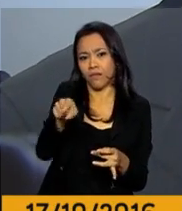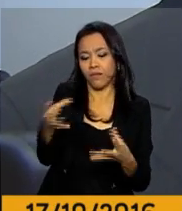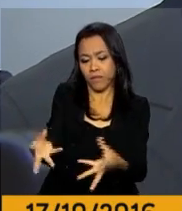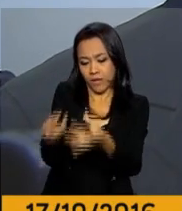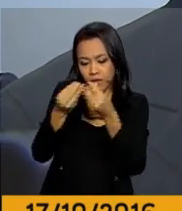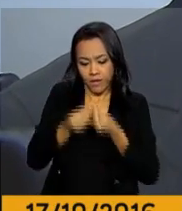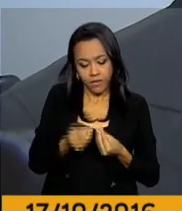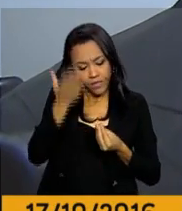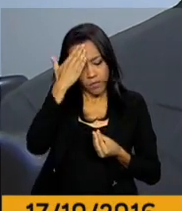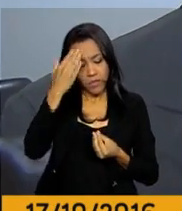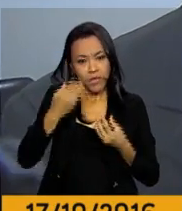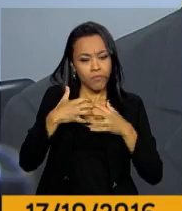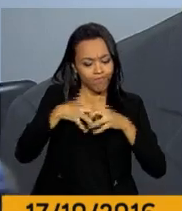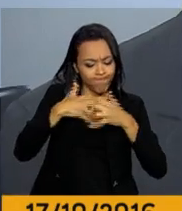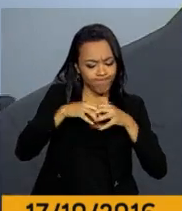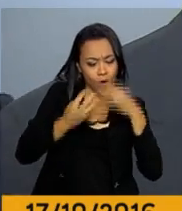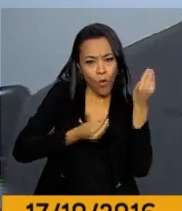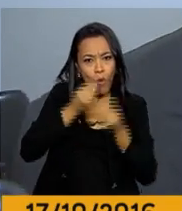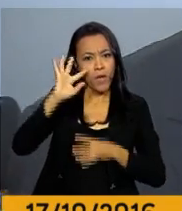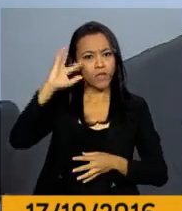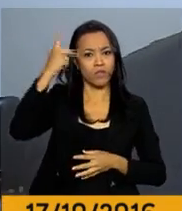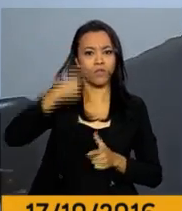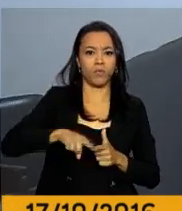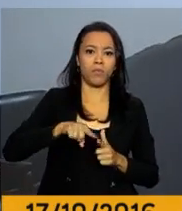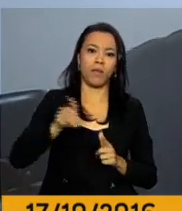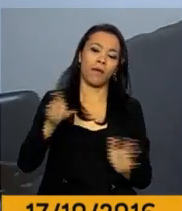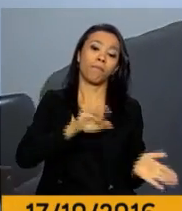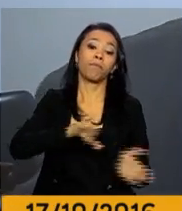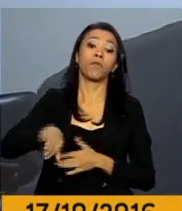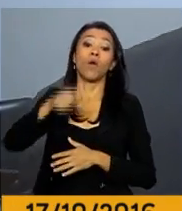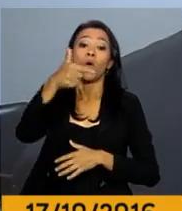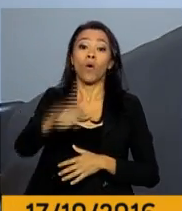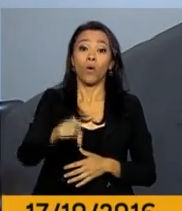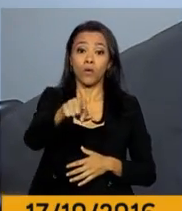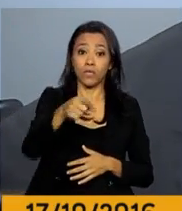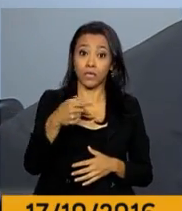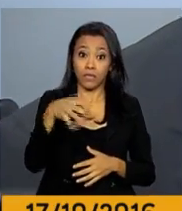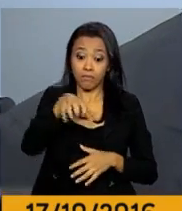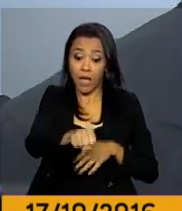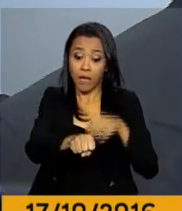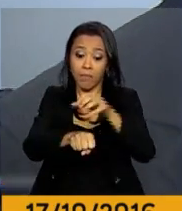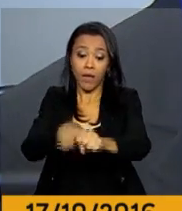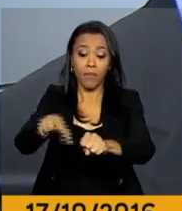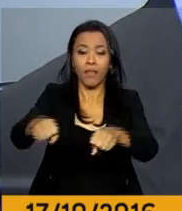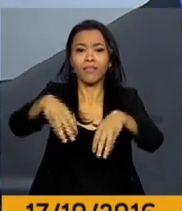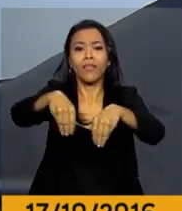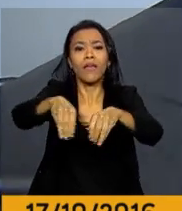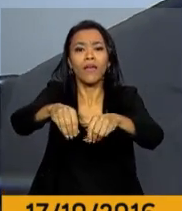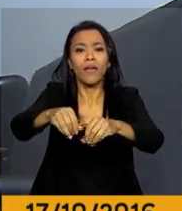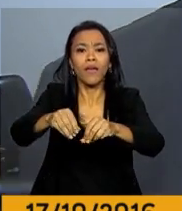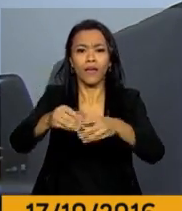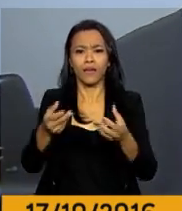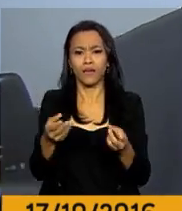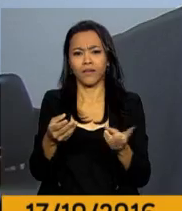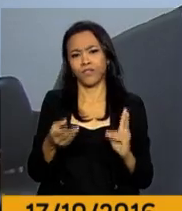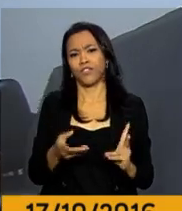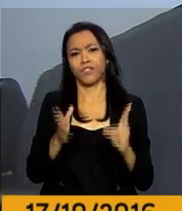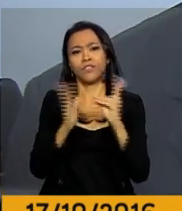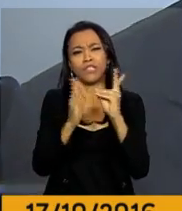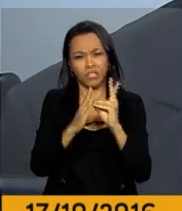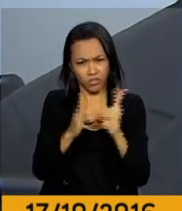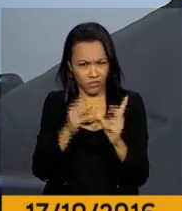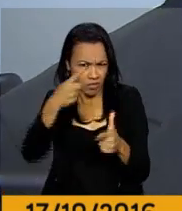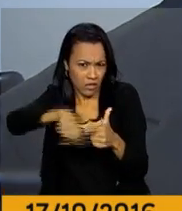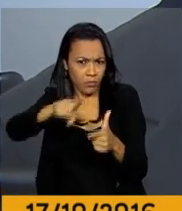for necessário. Preocupação com a entrada em terra indígena por essas pessoas e ter algum tipo de conflito? Tem alguma preocupação com